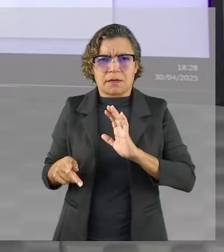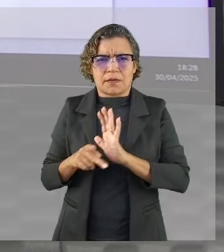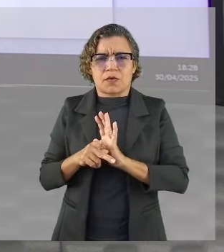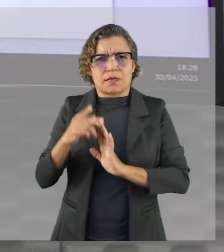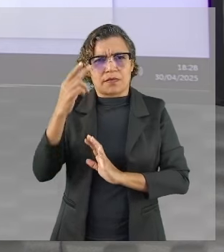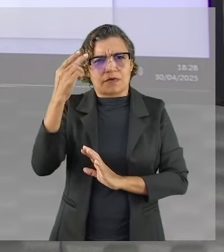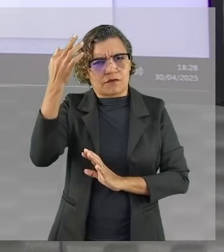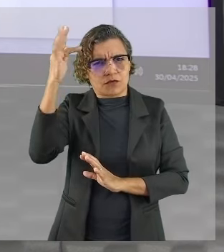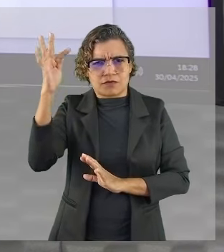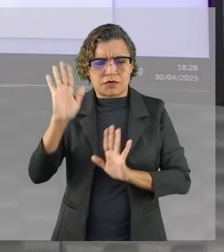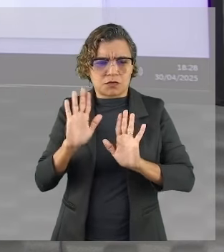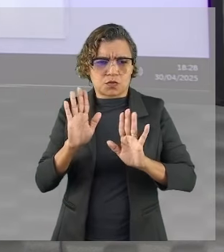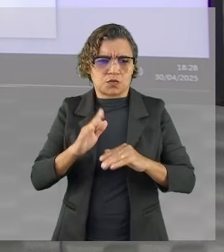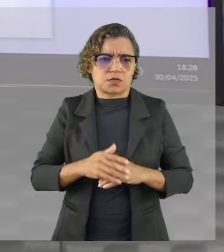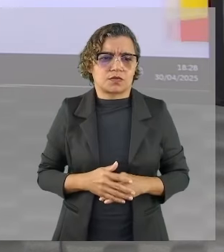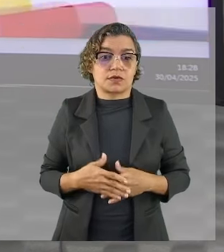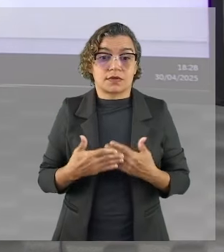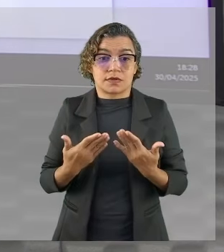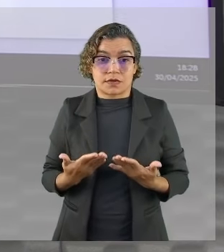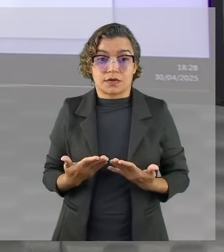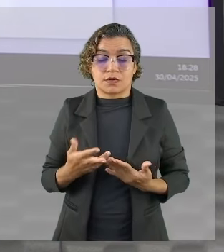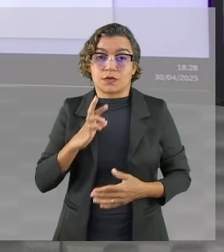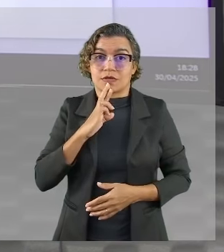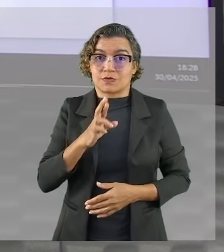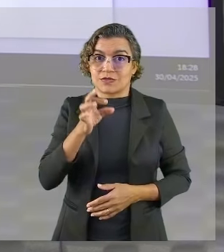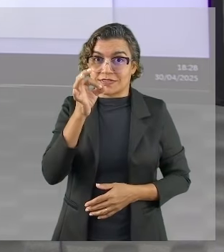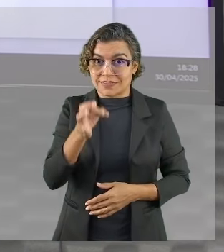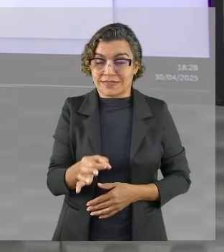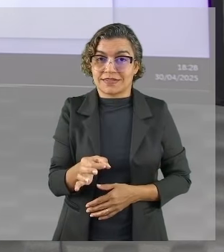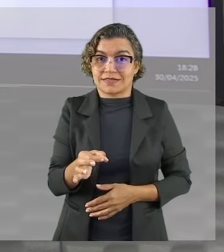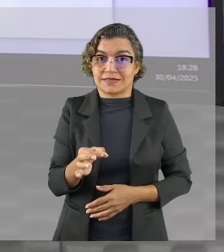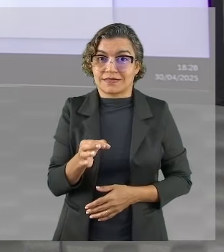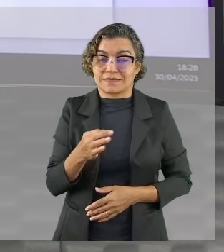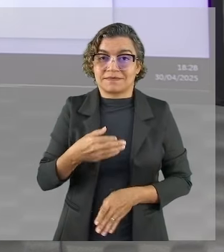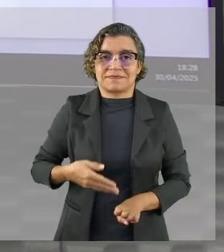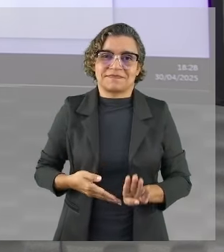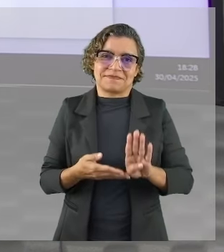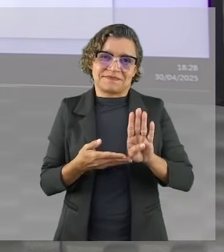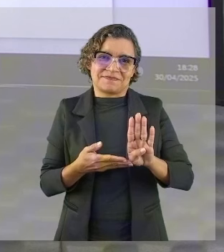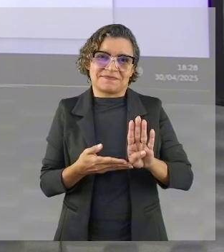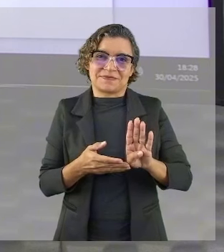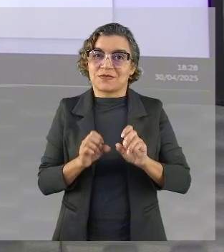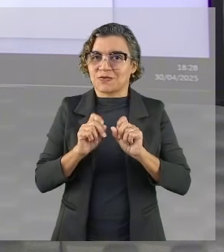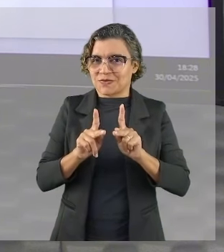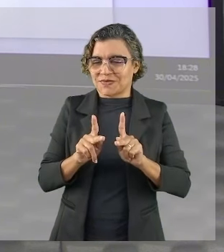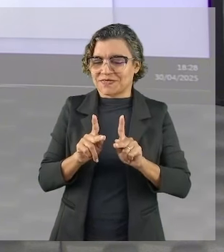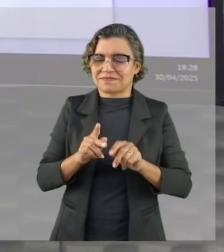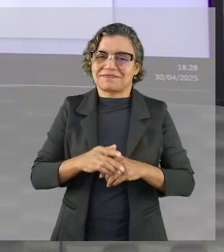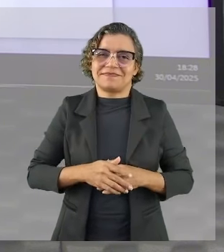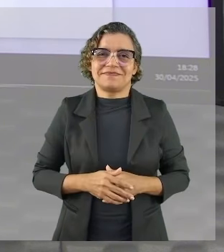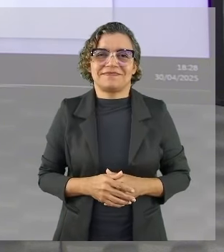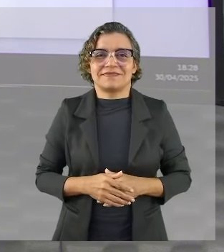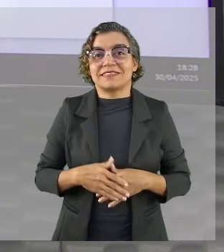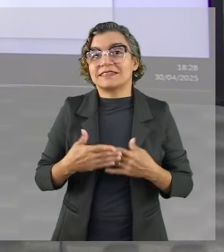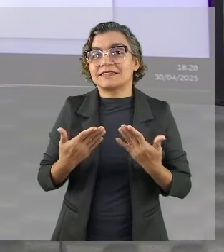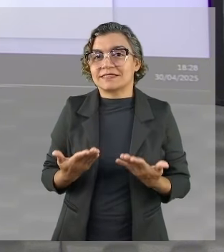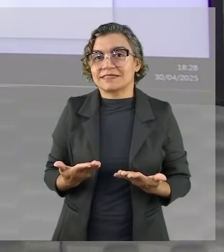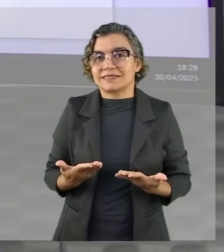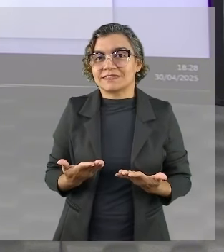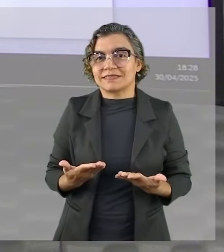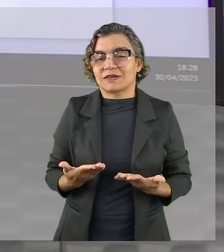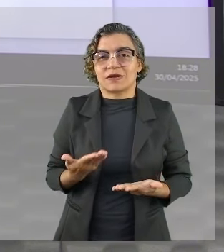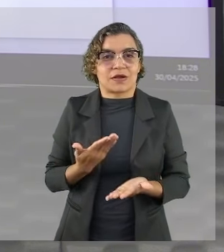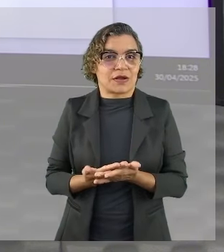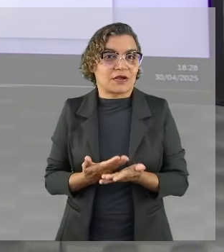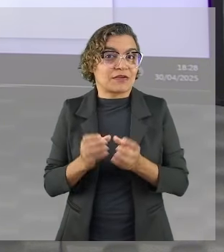filosofia. Então, resposta correta, letra B. Beleza, pessoal? Galera, por